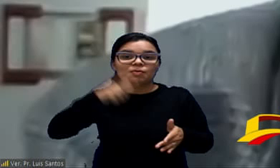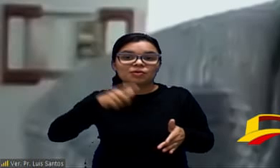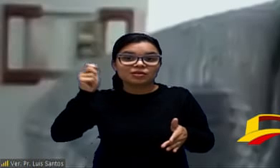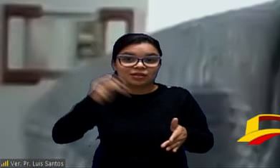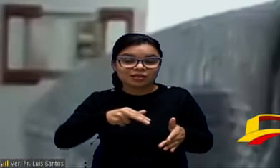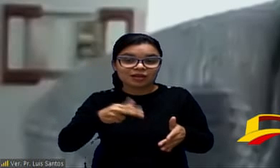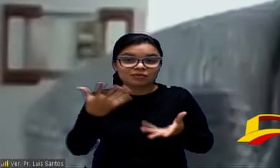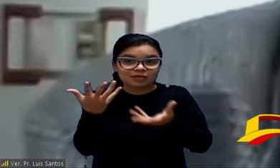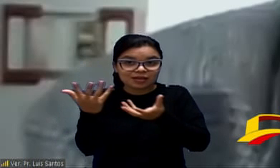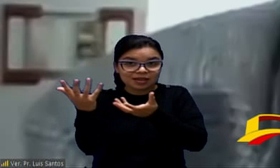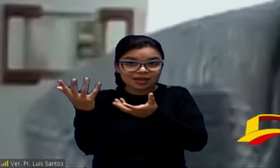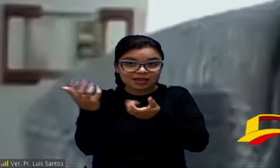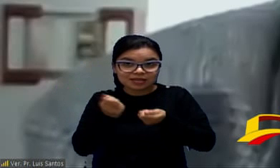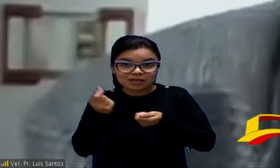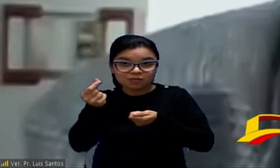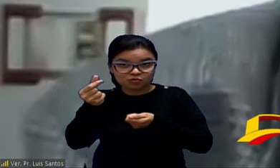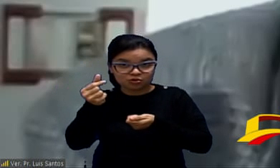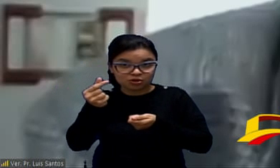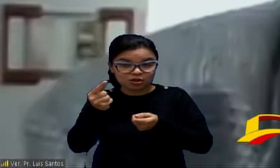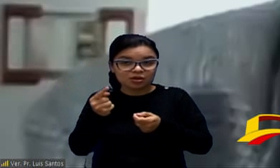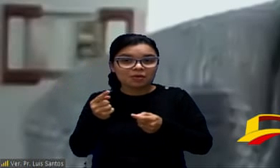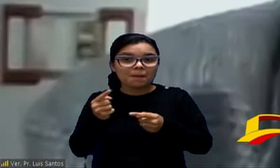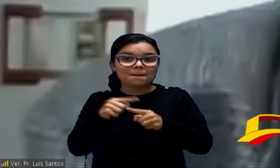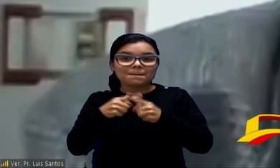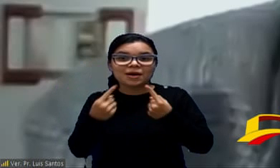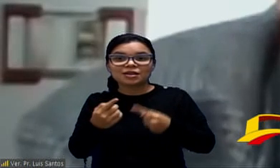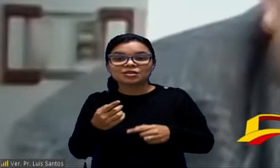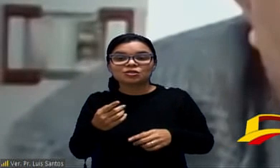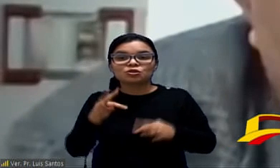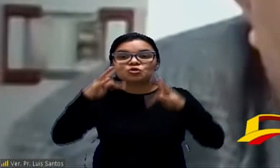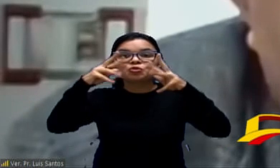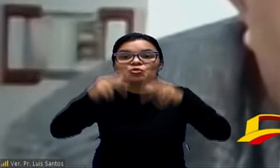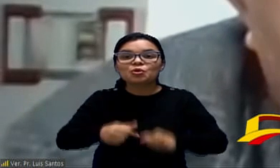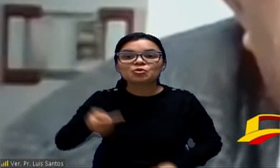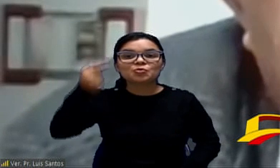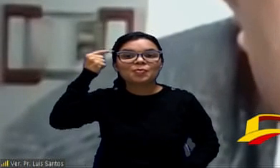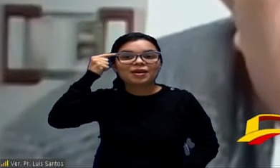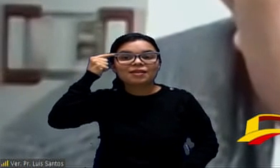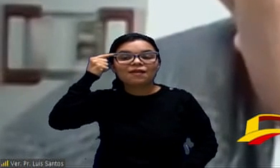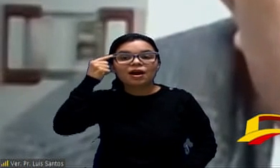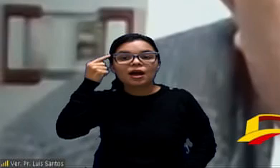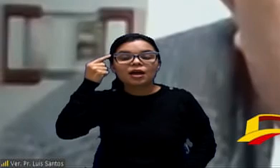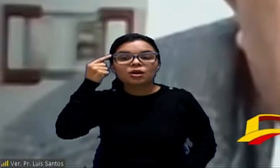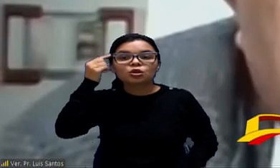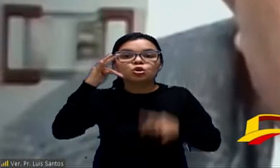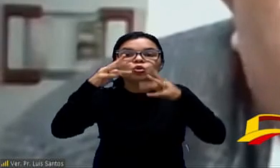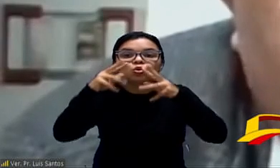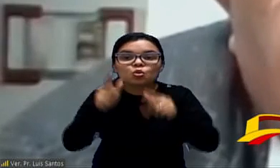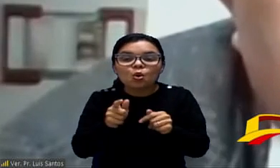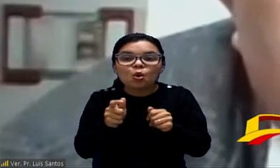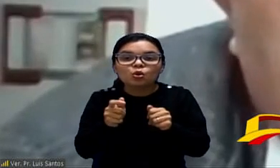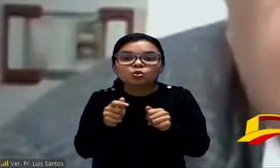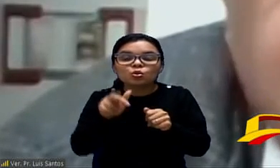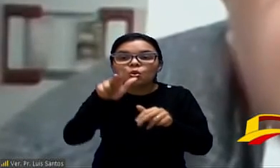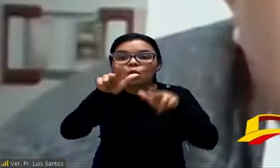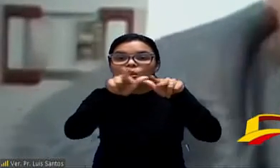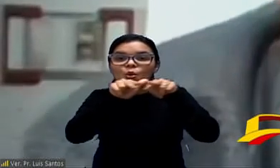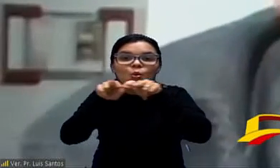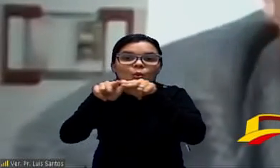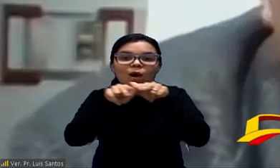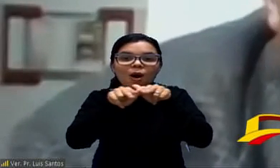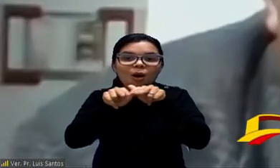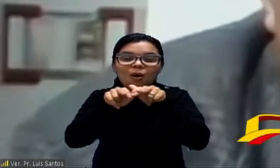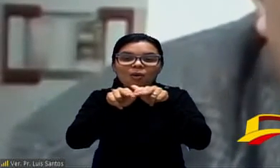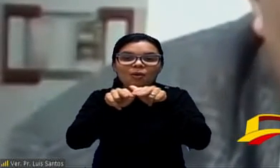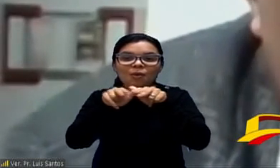sala de atendimento, por exemplo, do mercantil da Ipanema, da Itaúju, é grande, ali